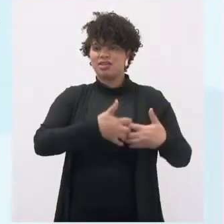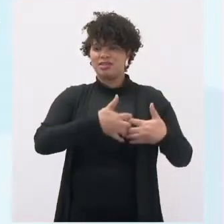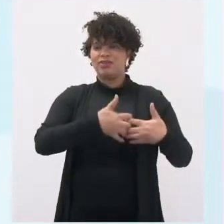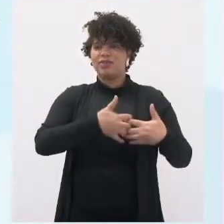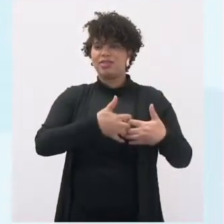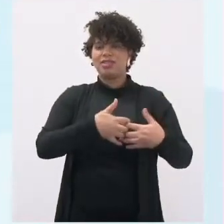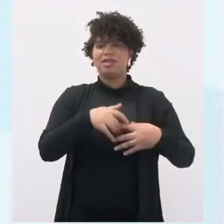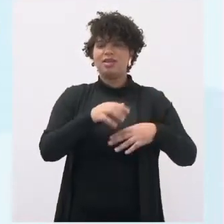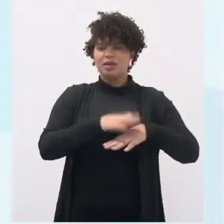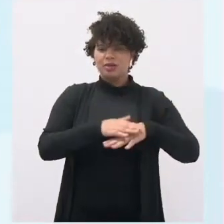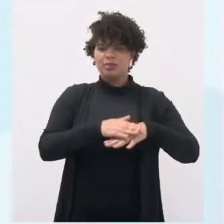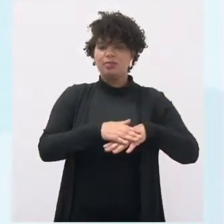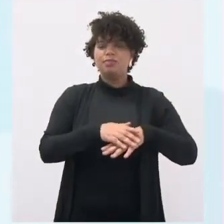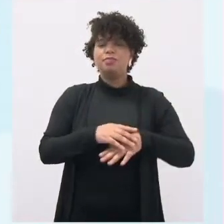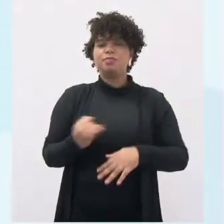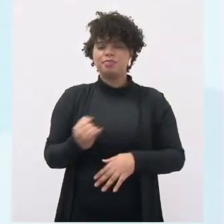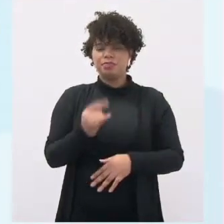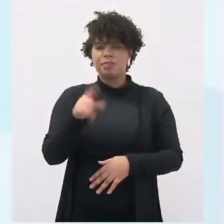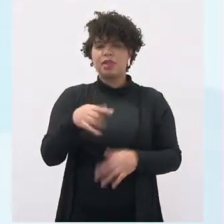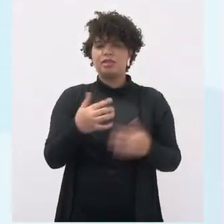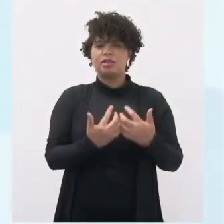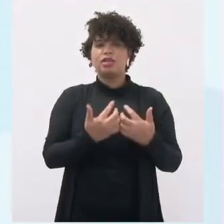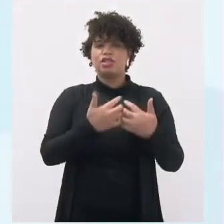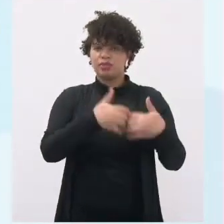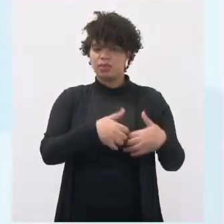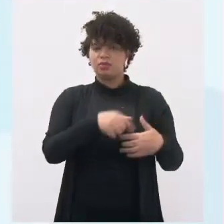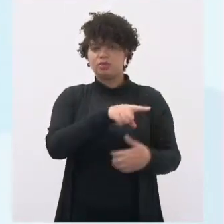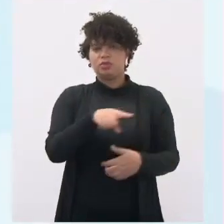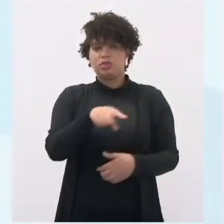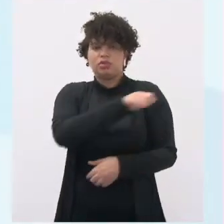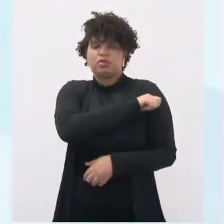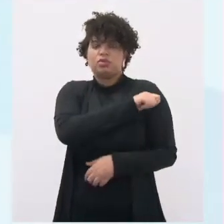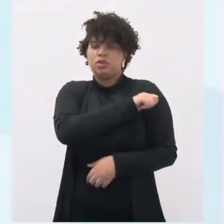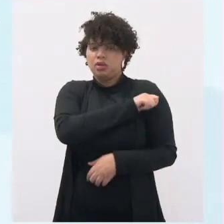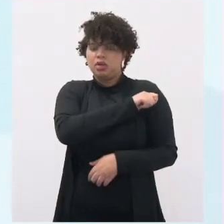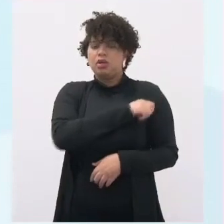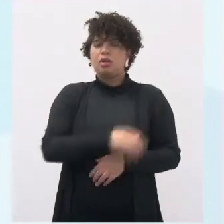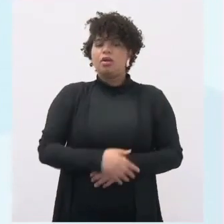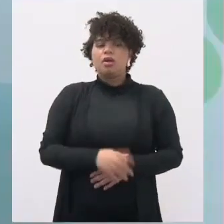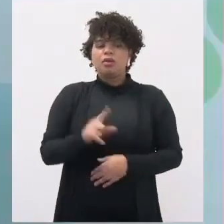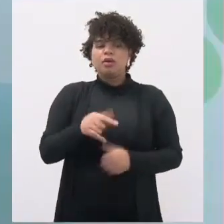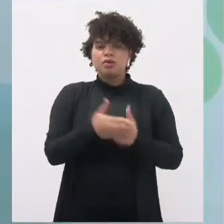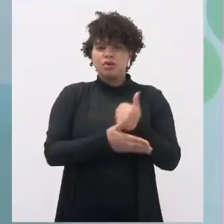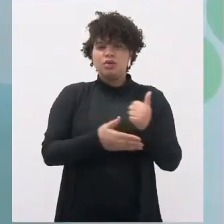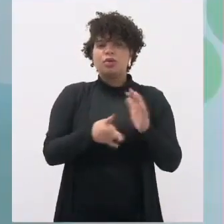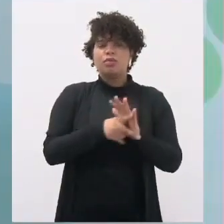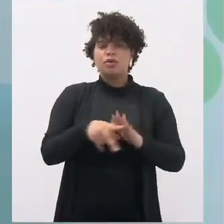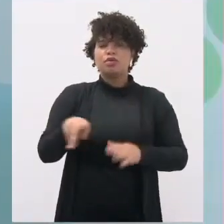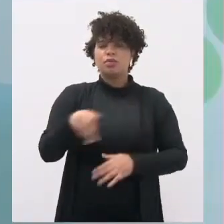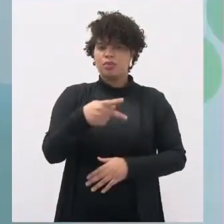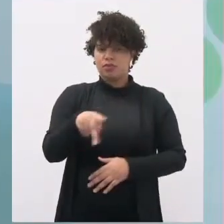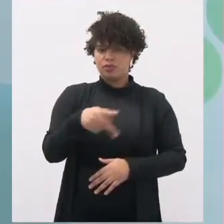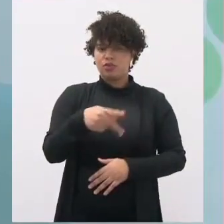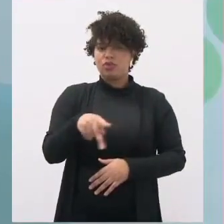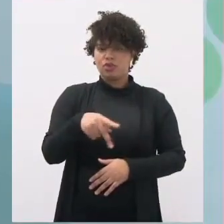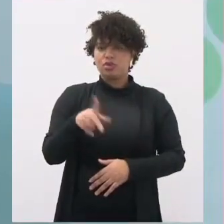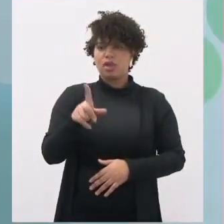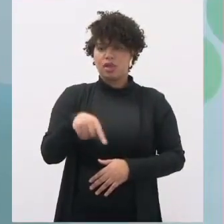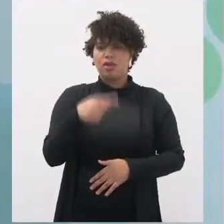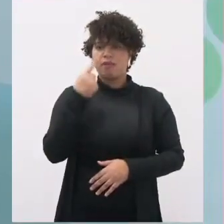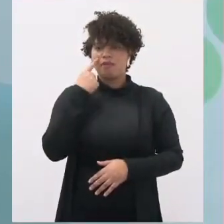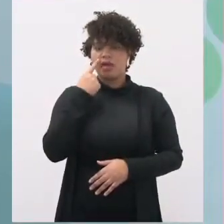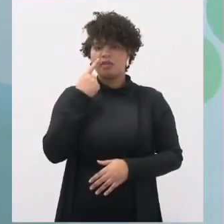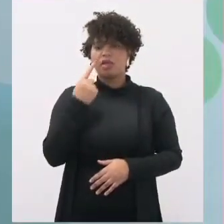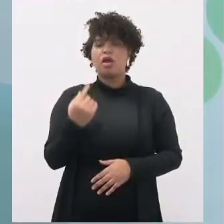Então, entra naquela perspectiva, na minha fala anterior, que dá subsídios aos professores também, né? Então, esses